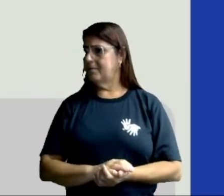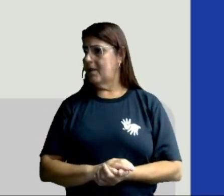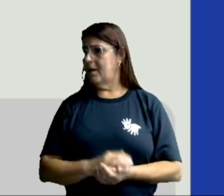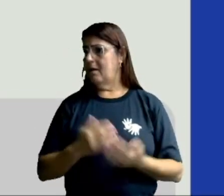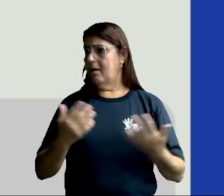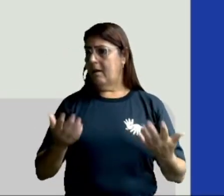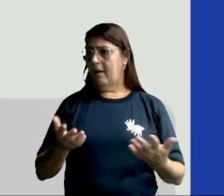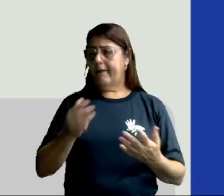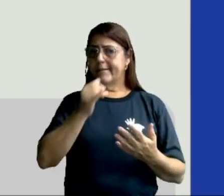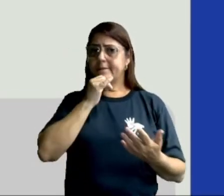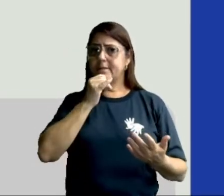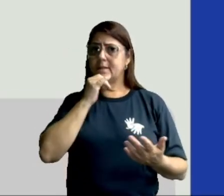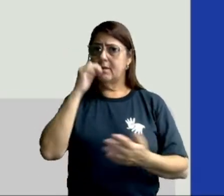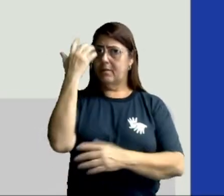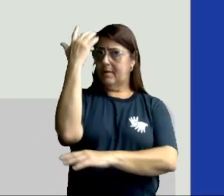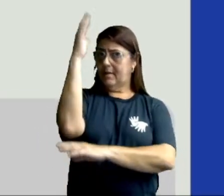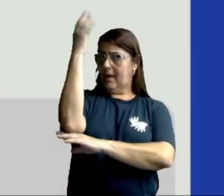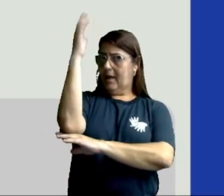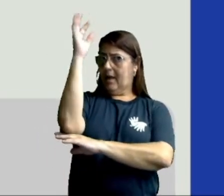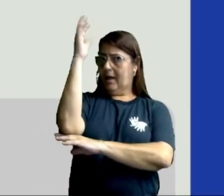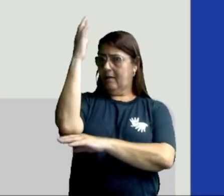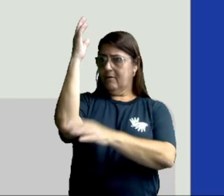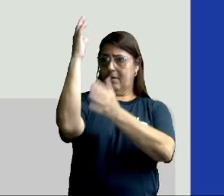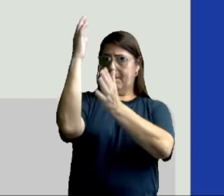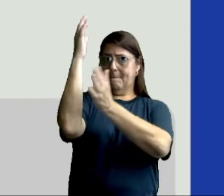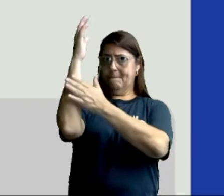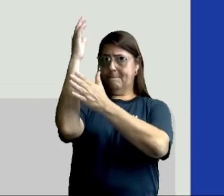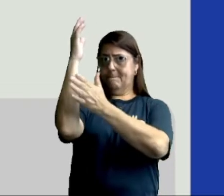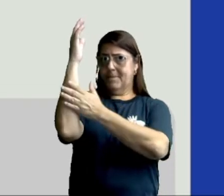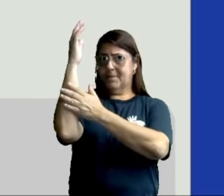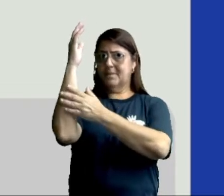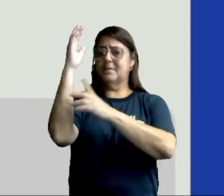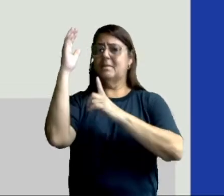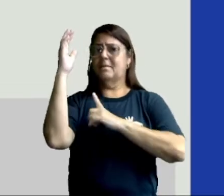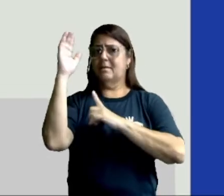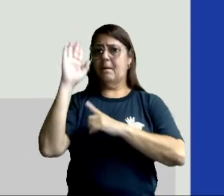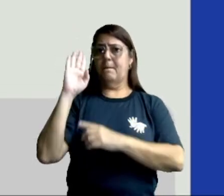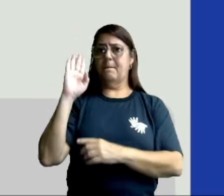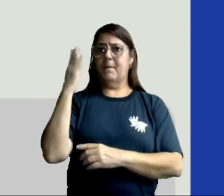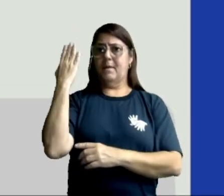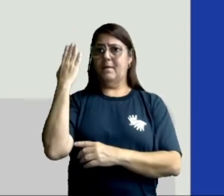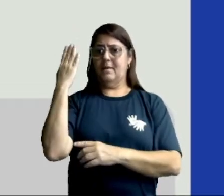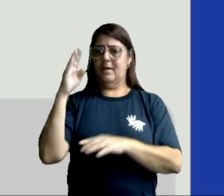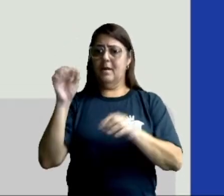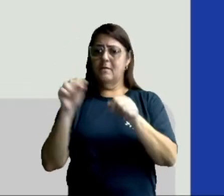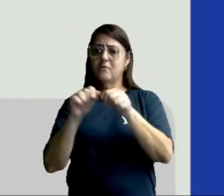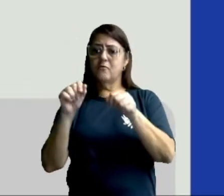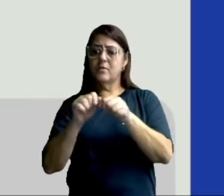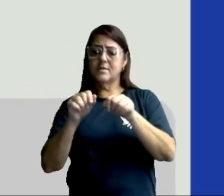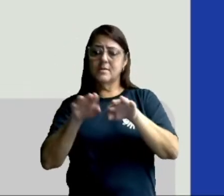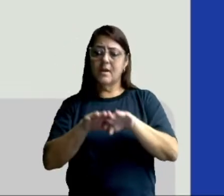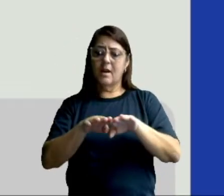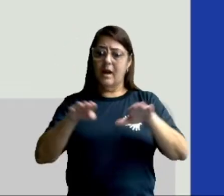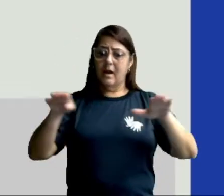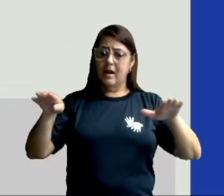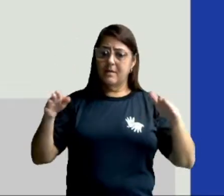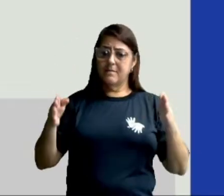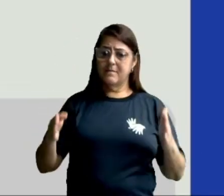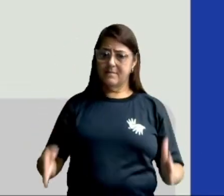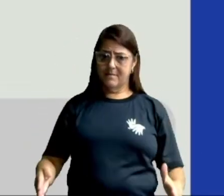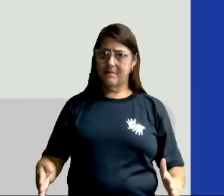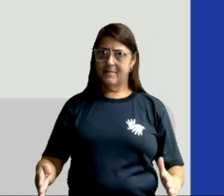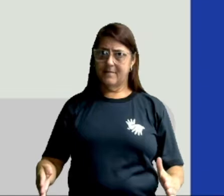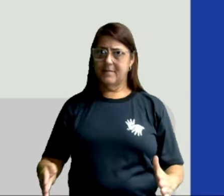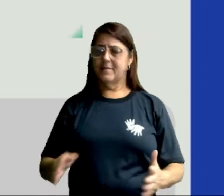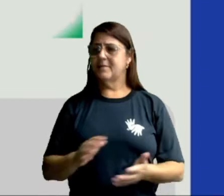certo? Portanto, através das árvores, das plantinhas, a gente vai retirar a madeira que pode, por exemplo, constituir aí essa